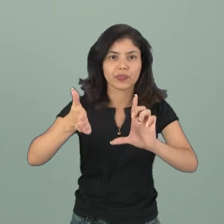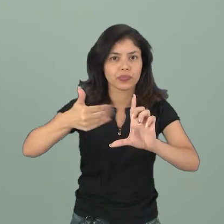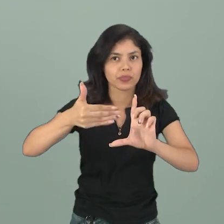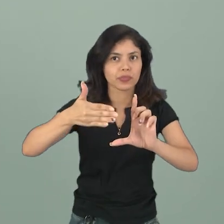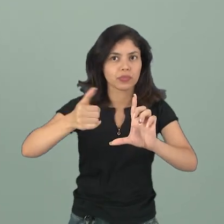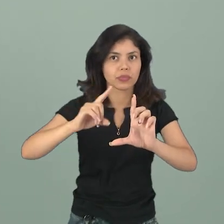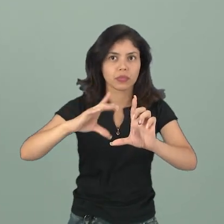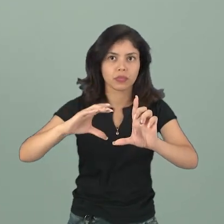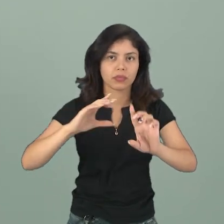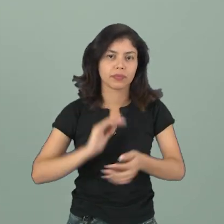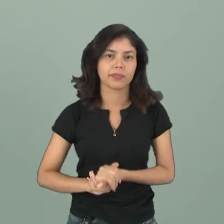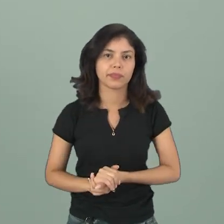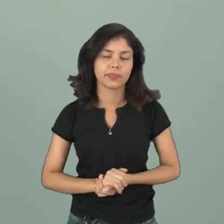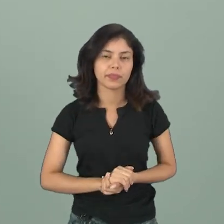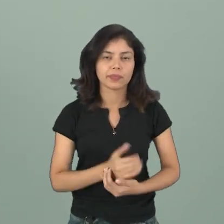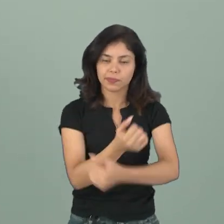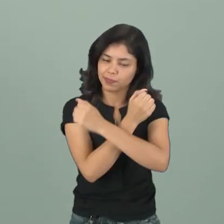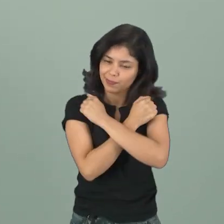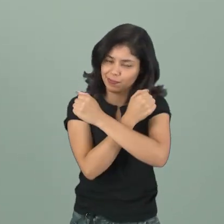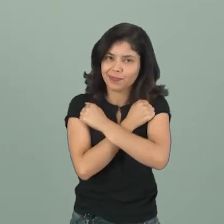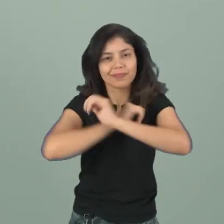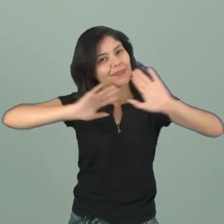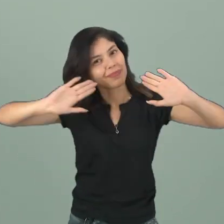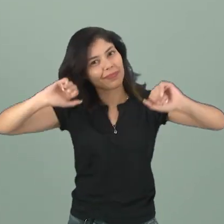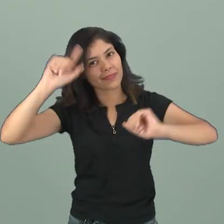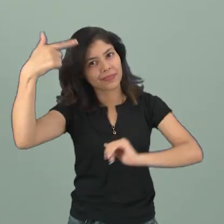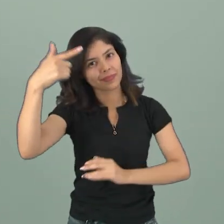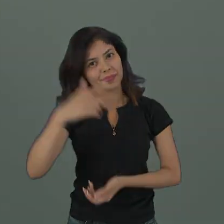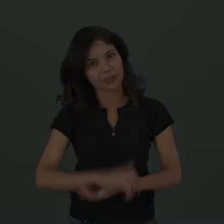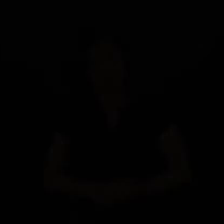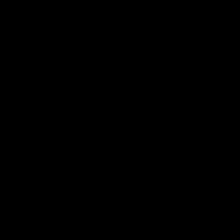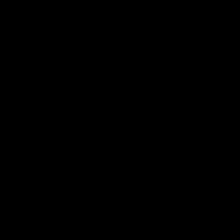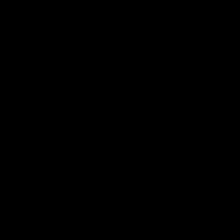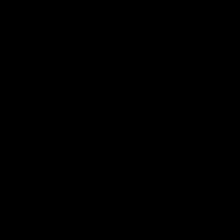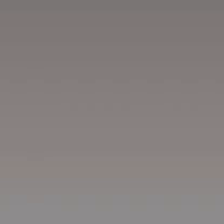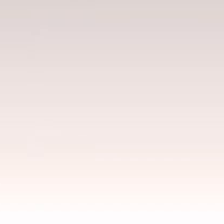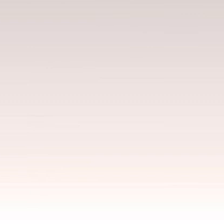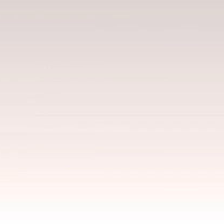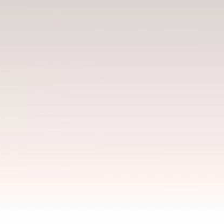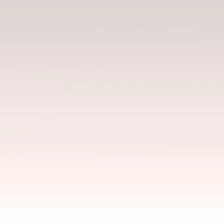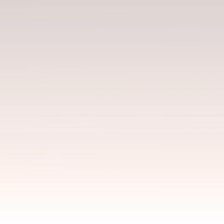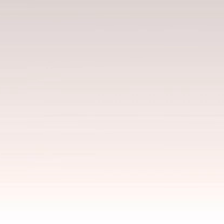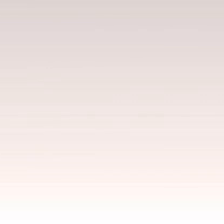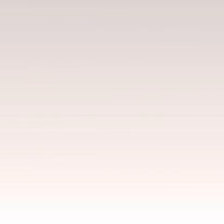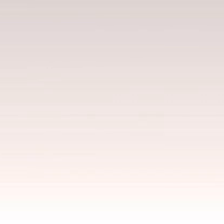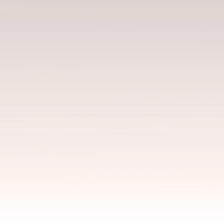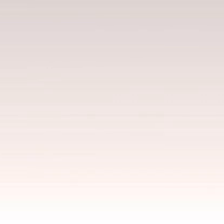plataforma Eduque. Um abraço e até a próxima!